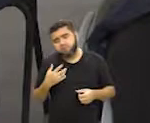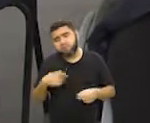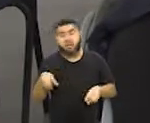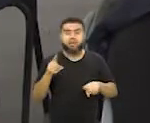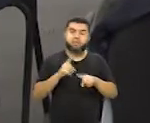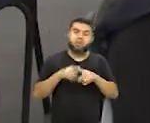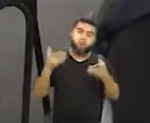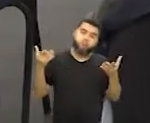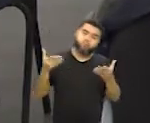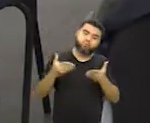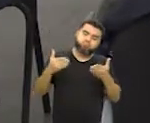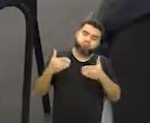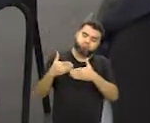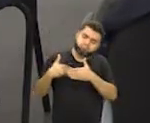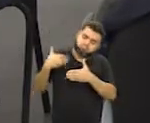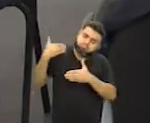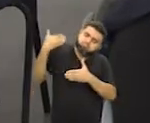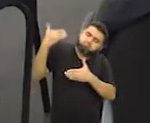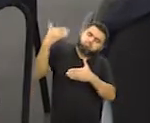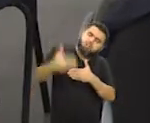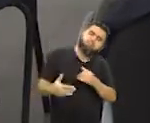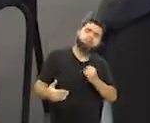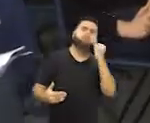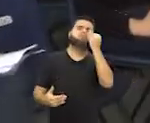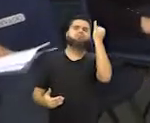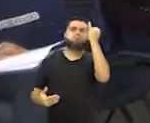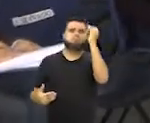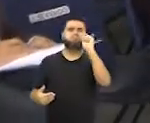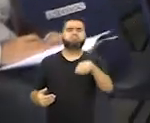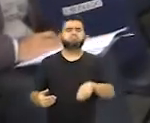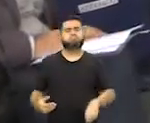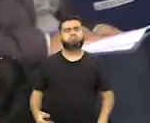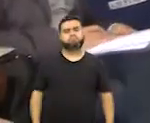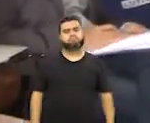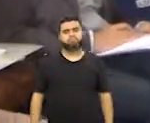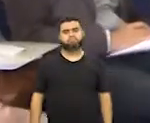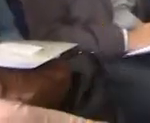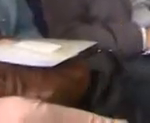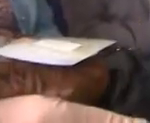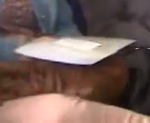hoje, com certeza um grande passo está sendo dado.